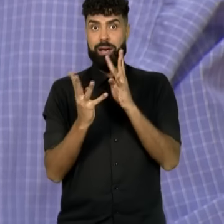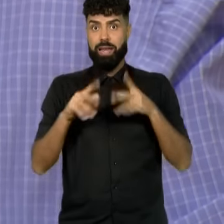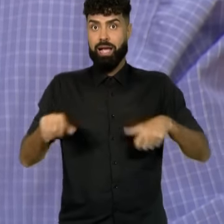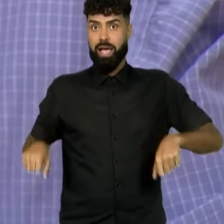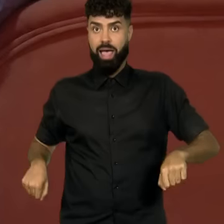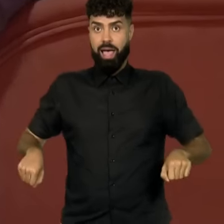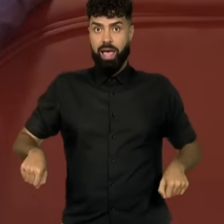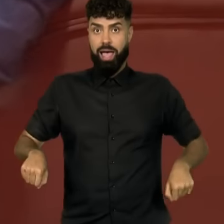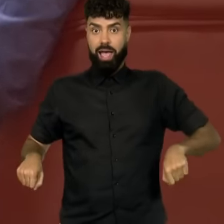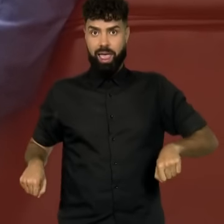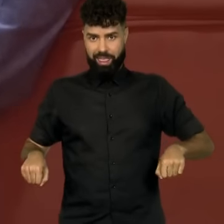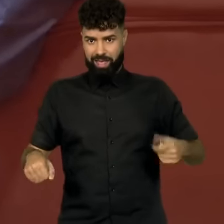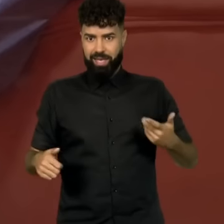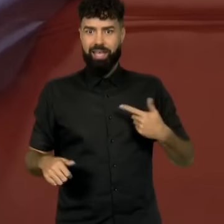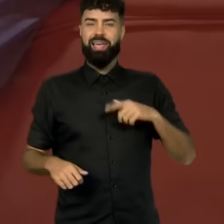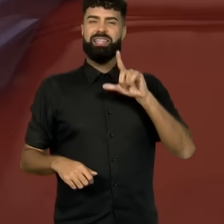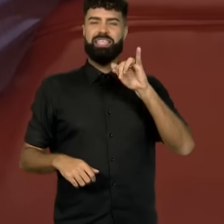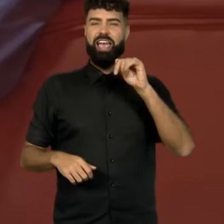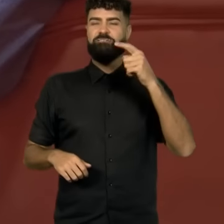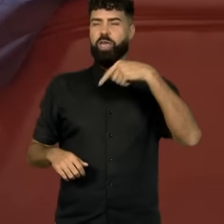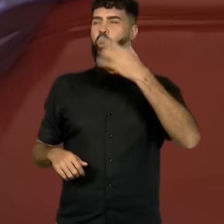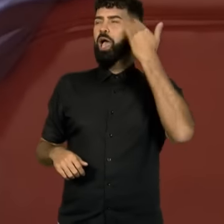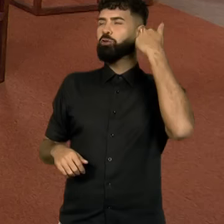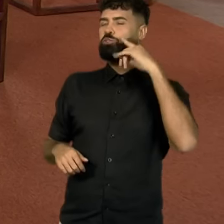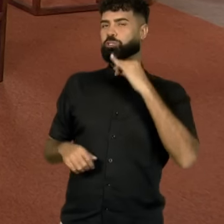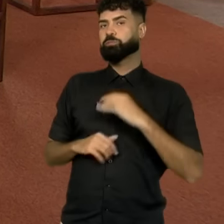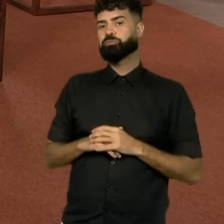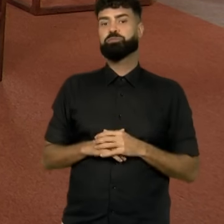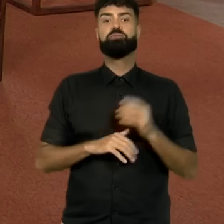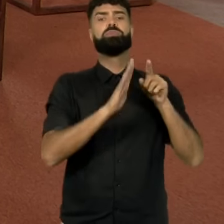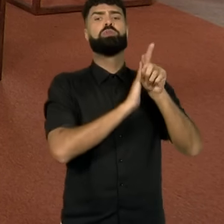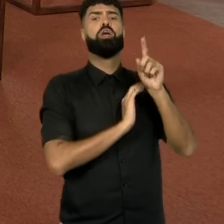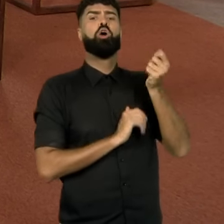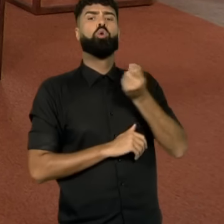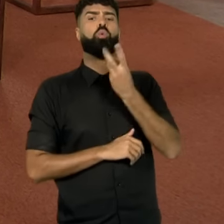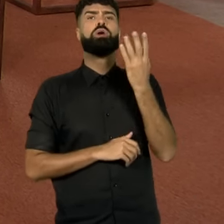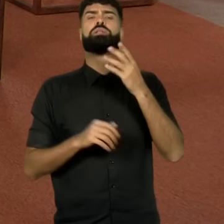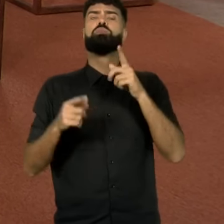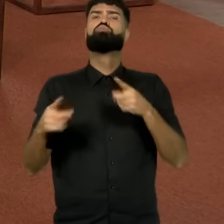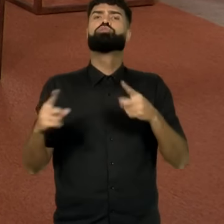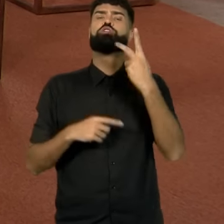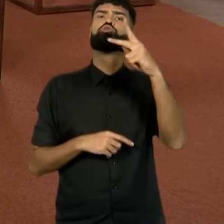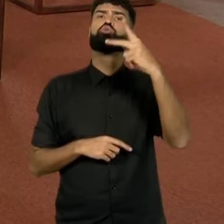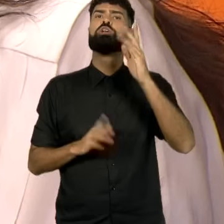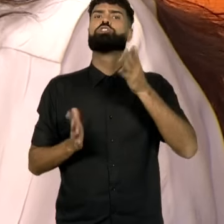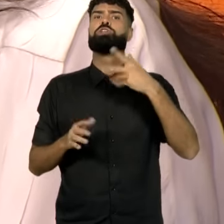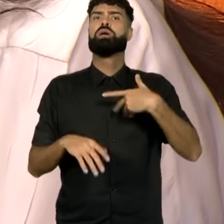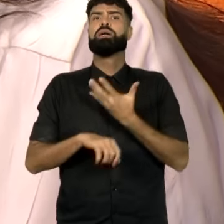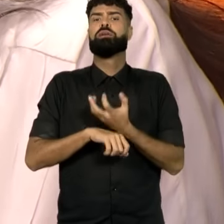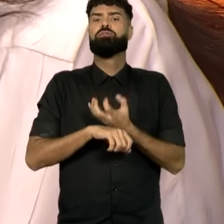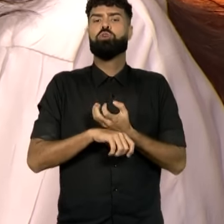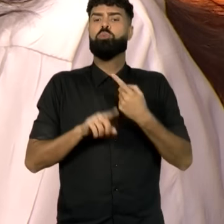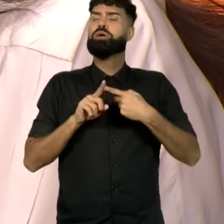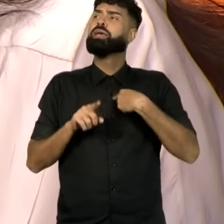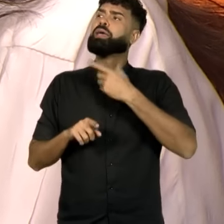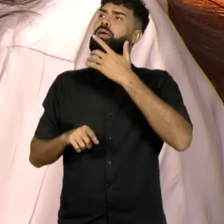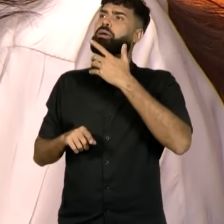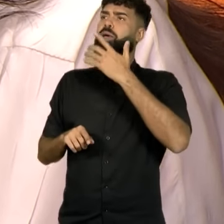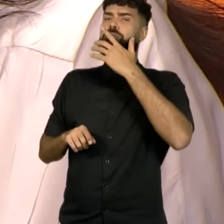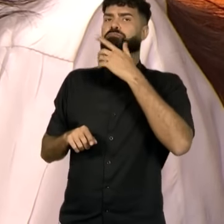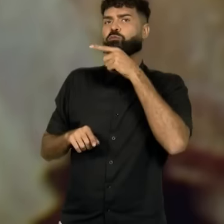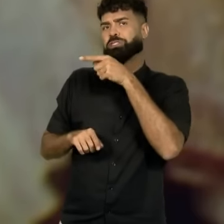aqui outro dia comigo, maravilhosa. Ô, Toninho, maravilhosa. Quantas músicas suas a Clara gravou? Porque você era considerado o compositor preferido dela,